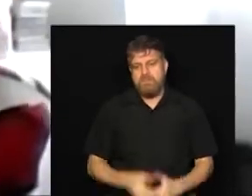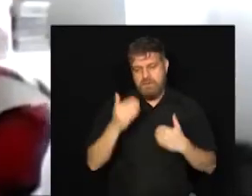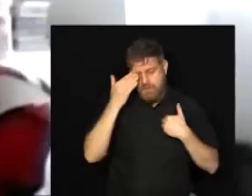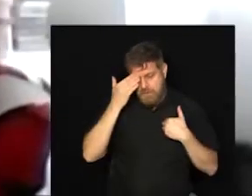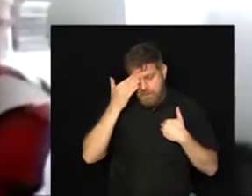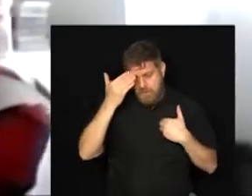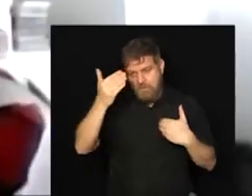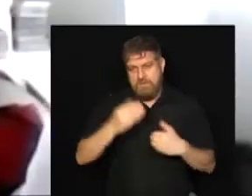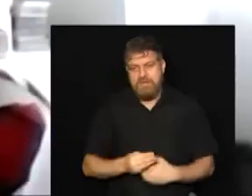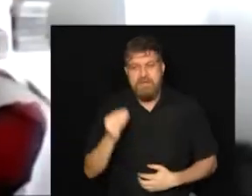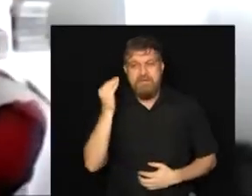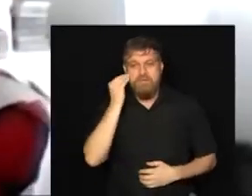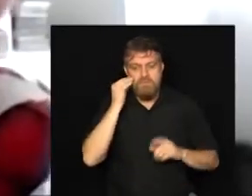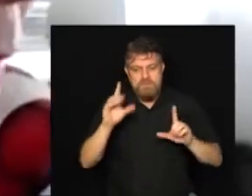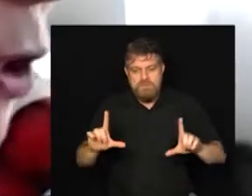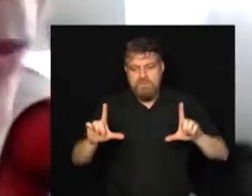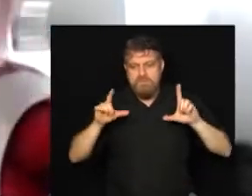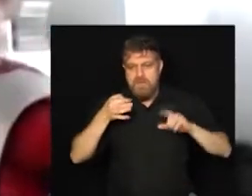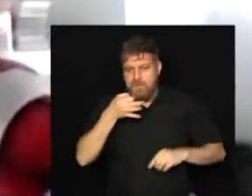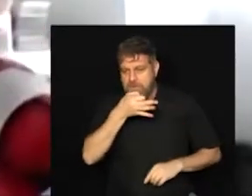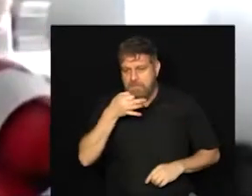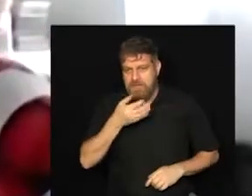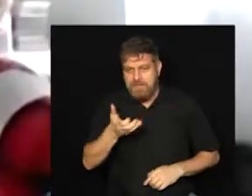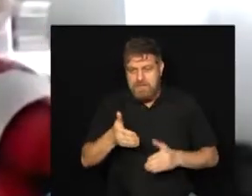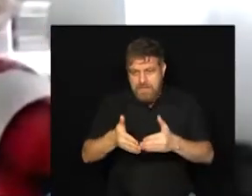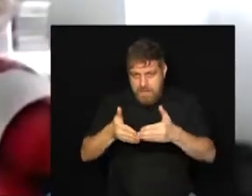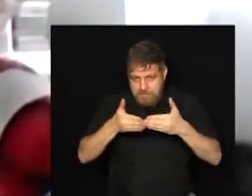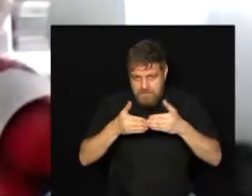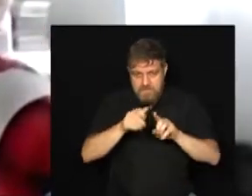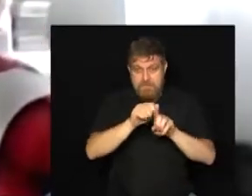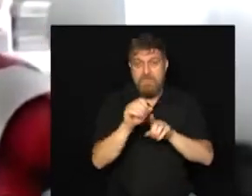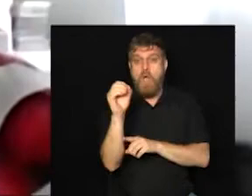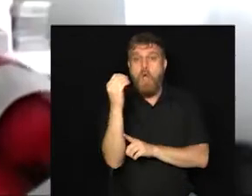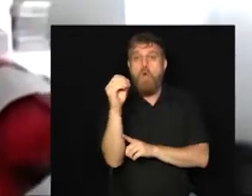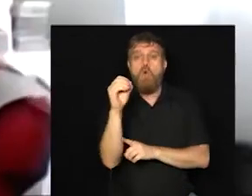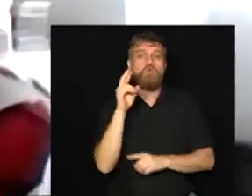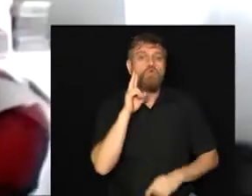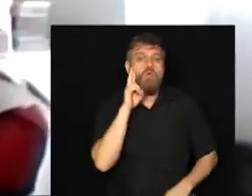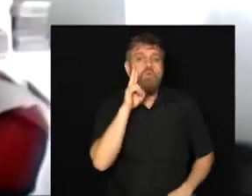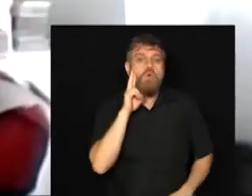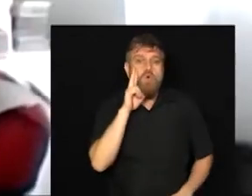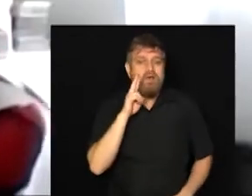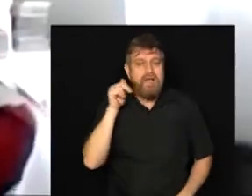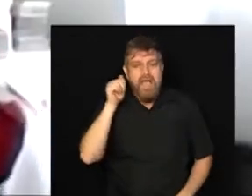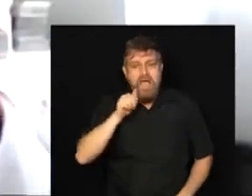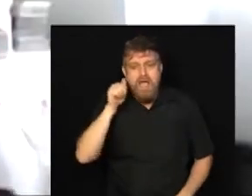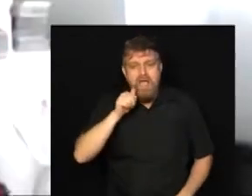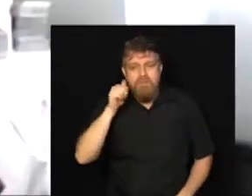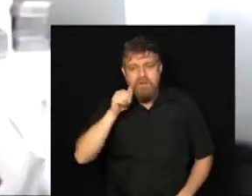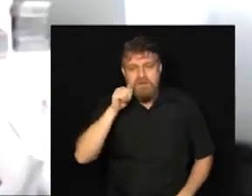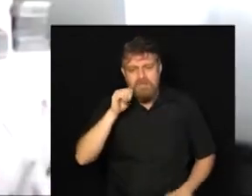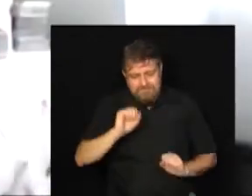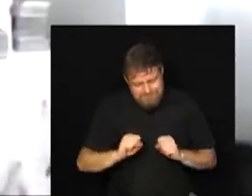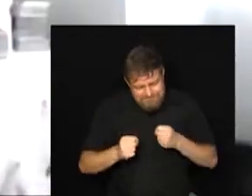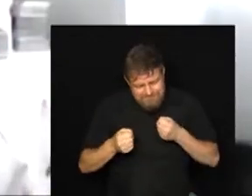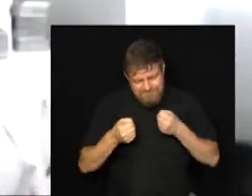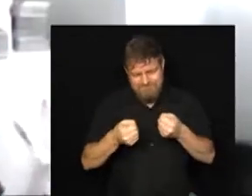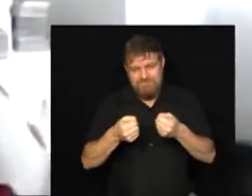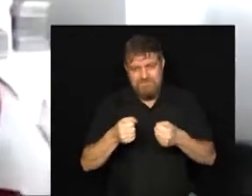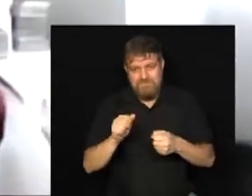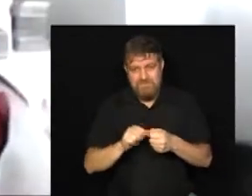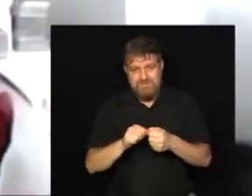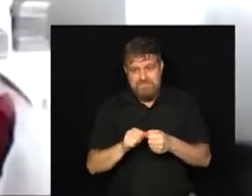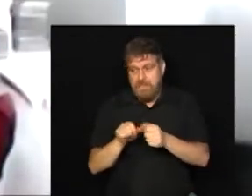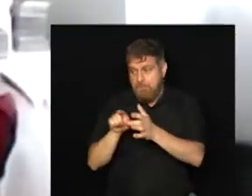Obrigada pela oportunidade e eu queria pedir para que nesse Outubro Rosa as mulheres fizessem uma grande corrente e